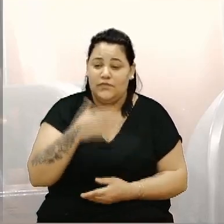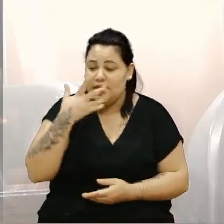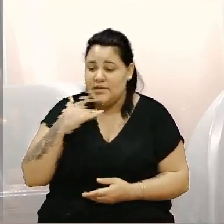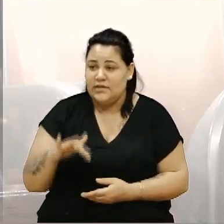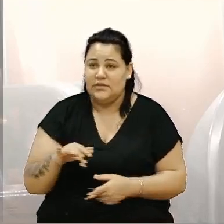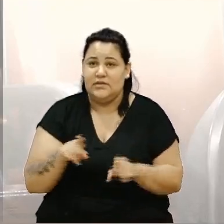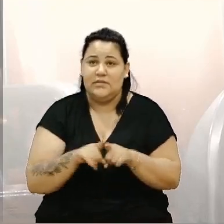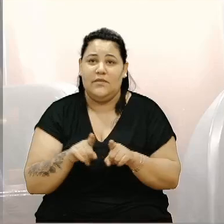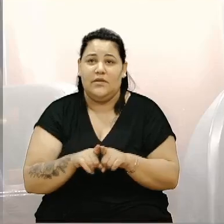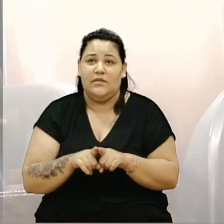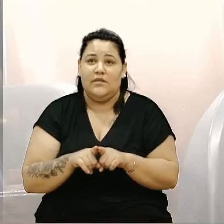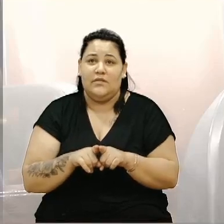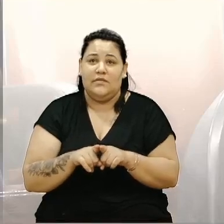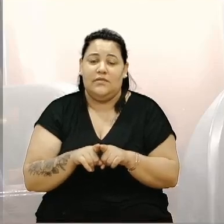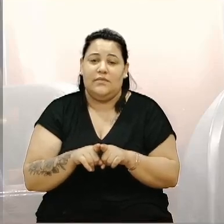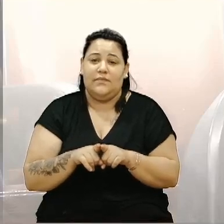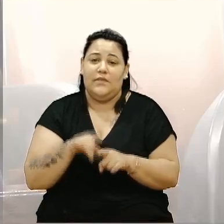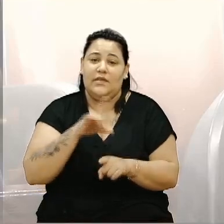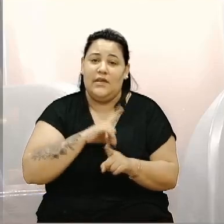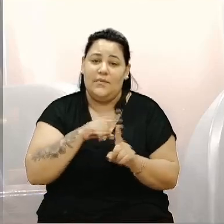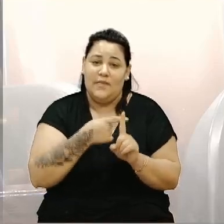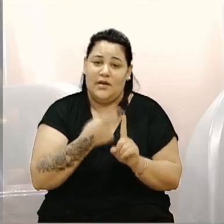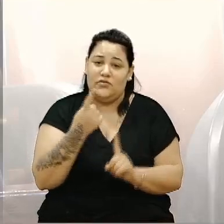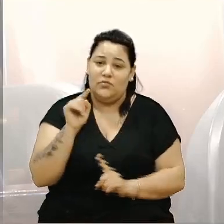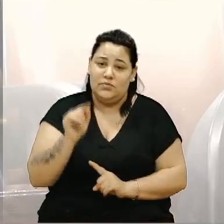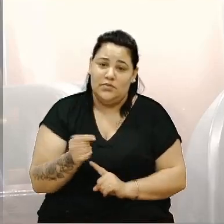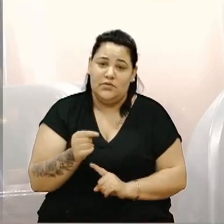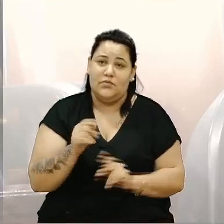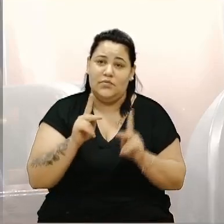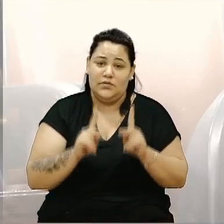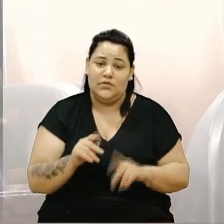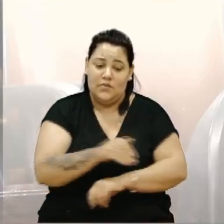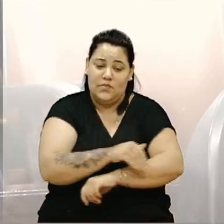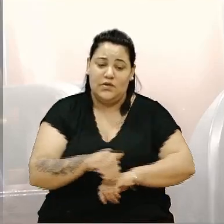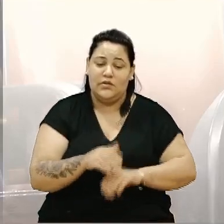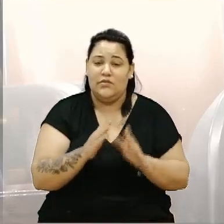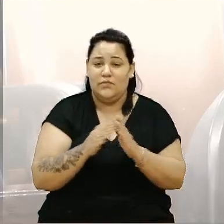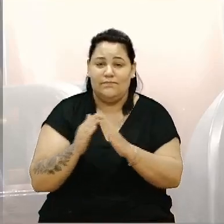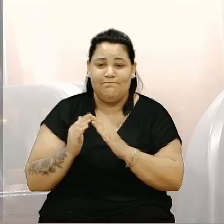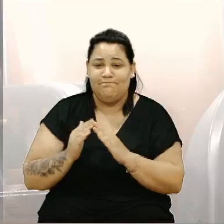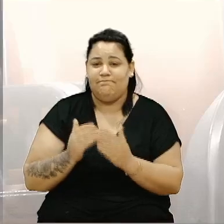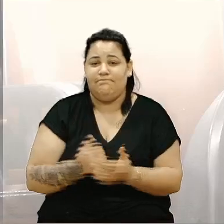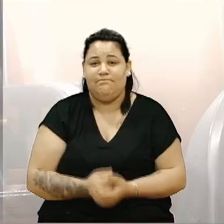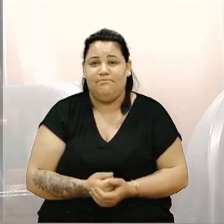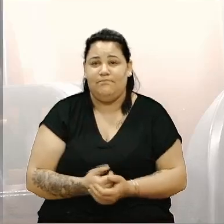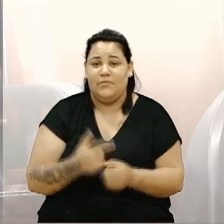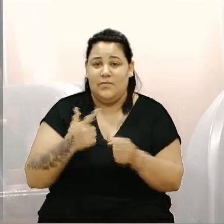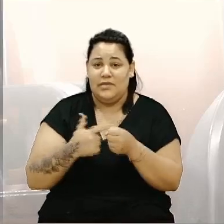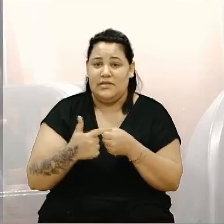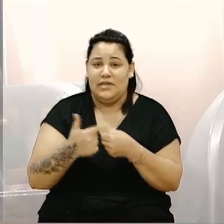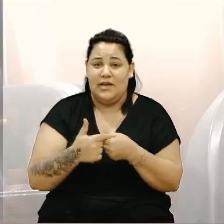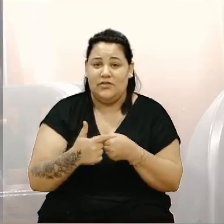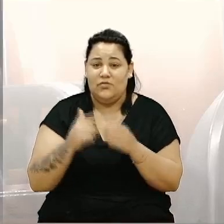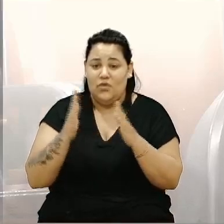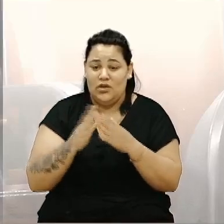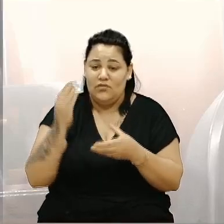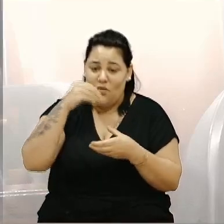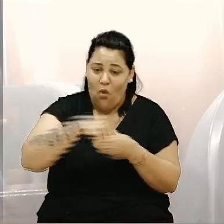as miseráveis. Nós temos mais de 1.000 pessoas morando nas ruas da nossa cidade. É uma cidade morando dentro de outra